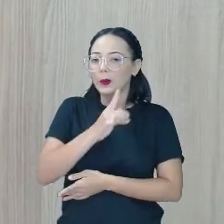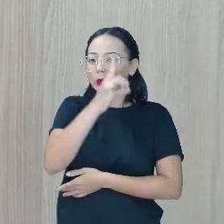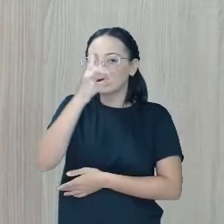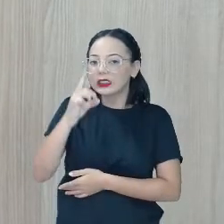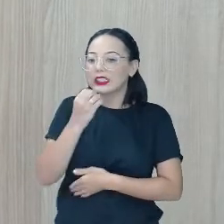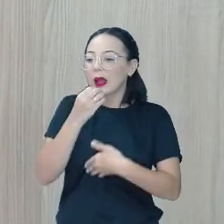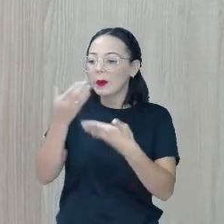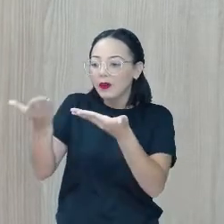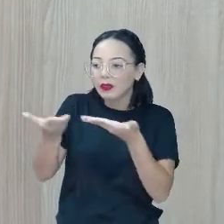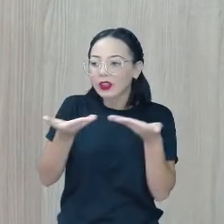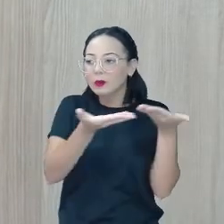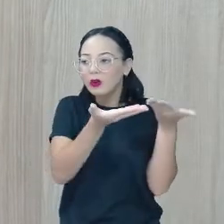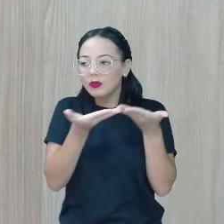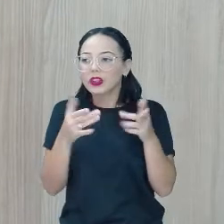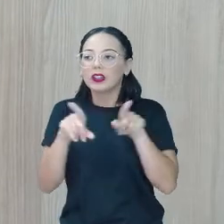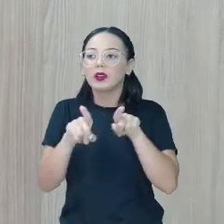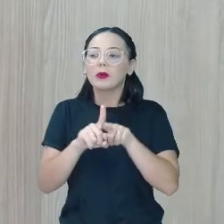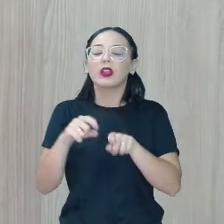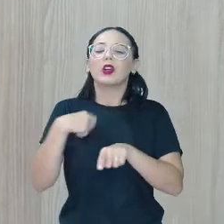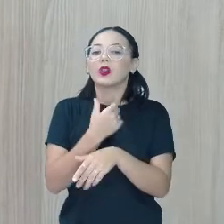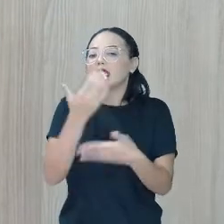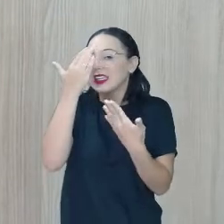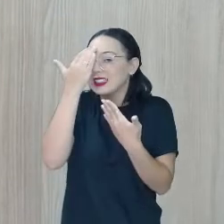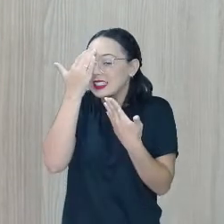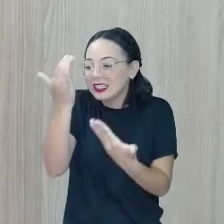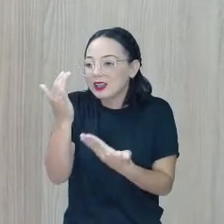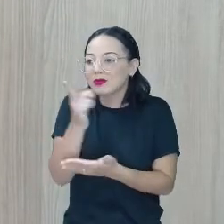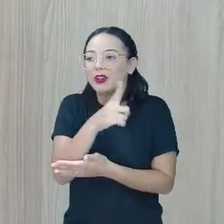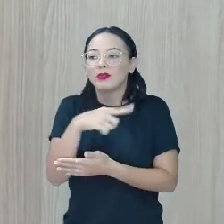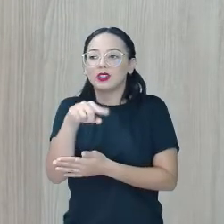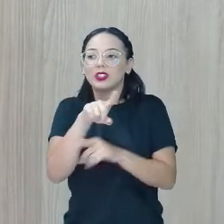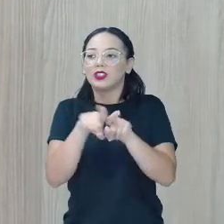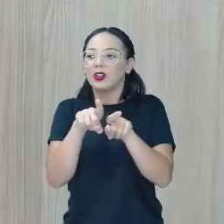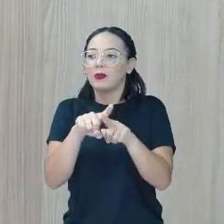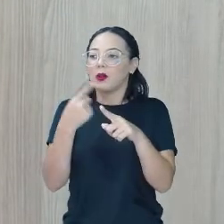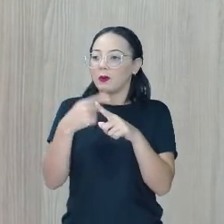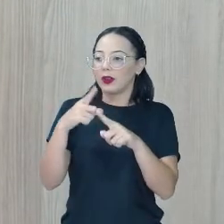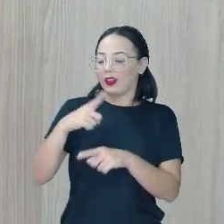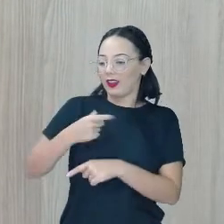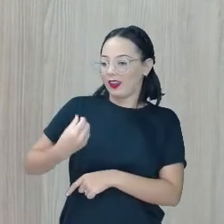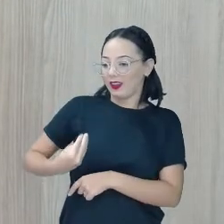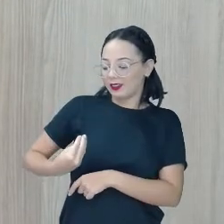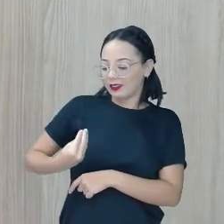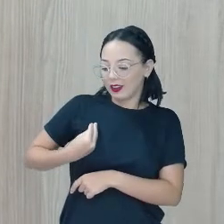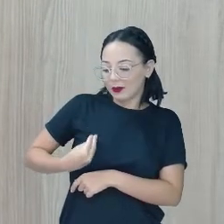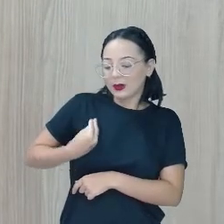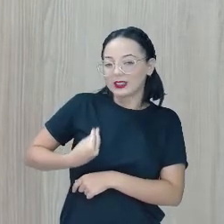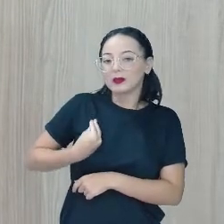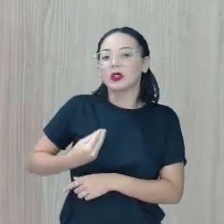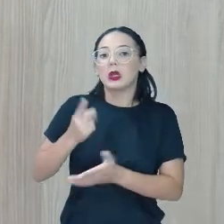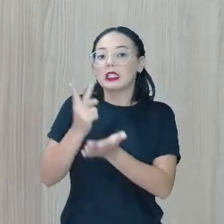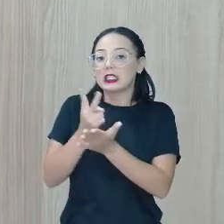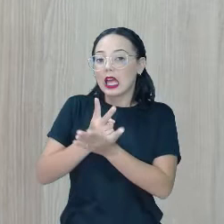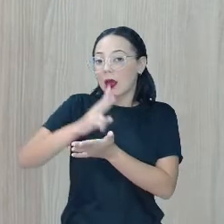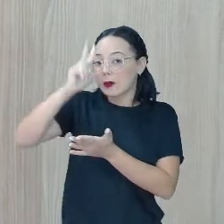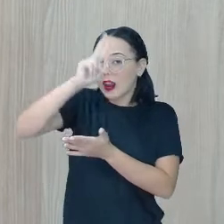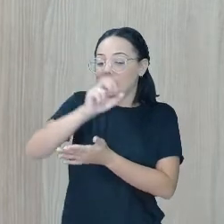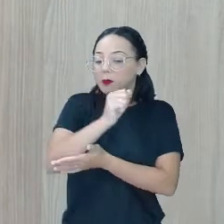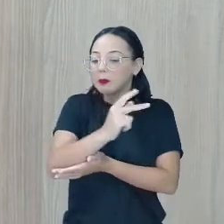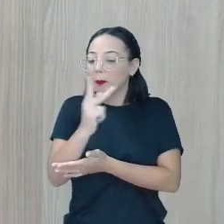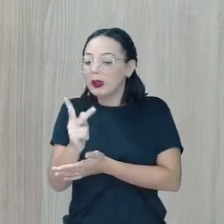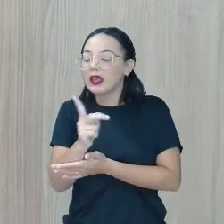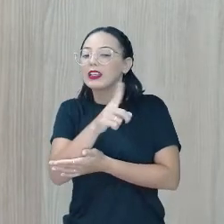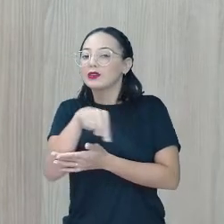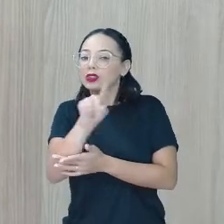as boas-vindas. Nós agradecemos muito a vocês, queridos alunos, a participação, né? Lembrem-se sempre do aplicativo, para